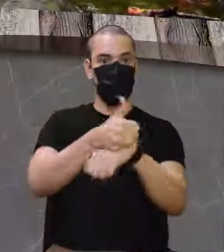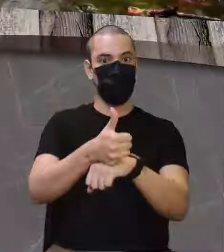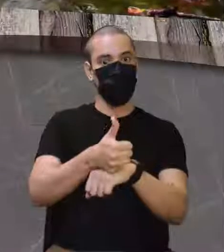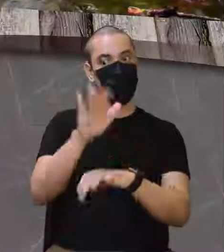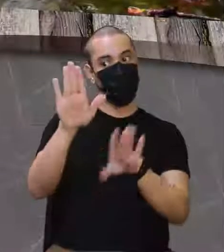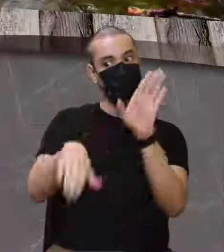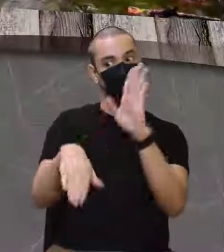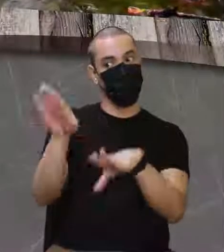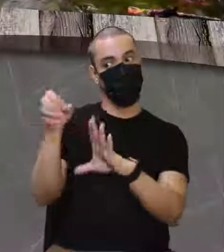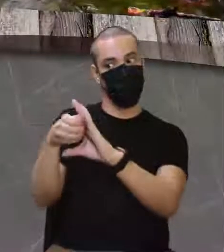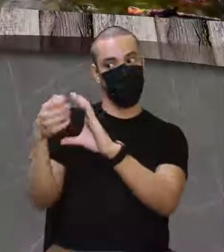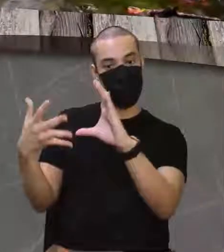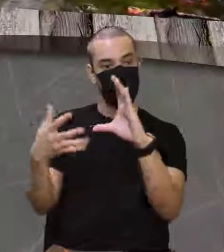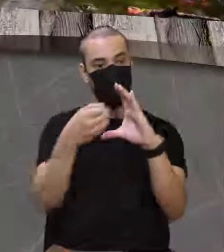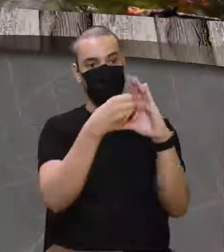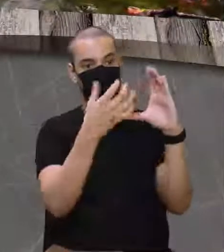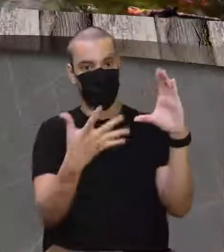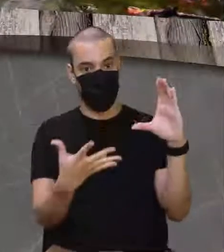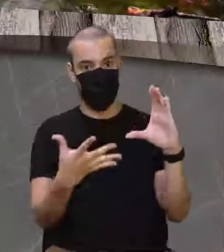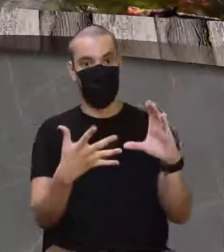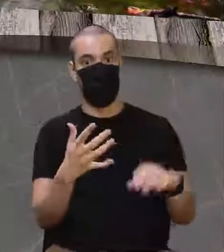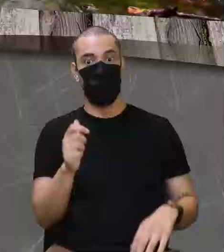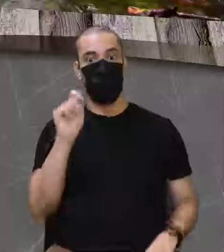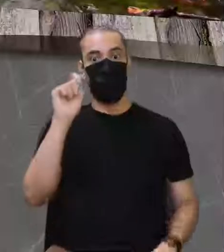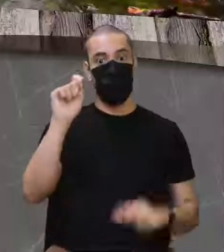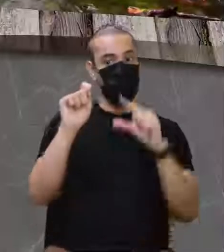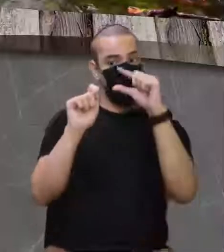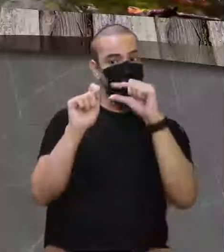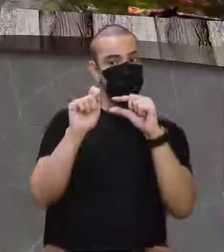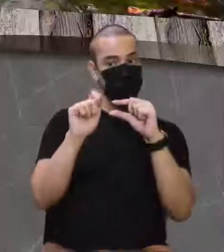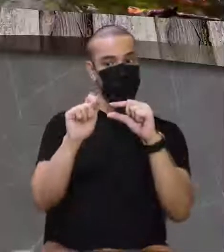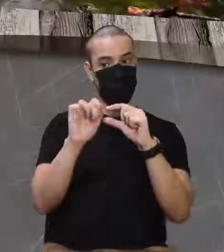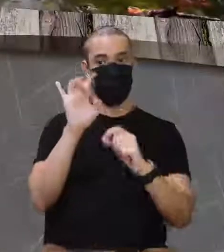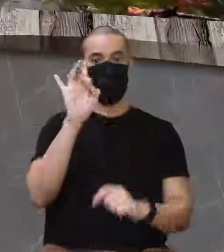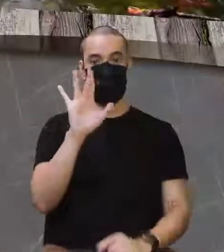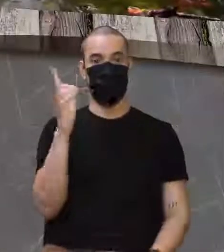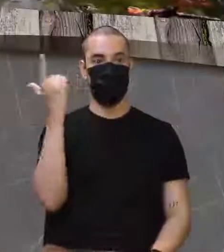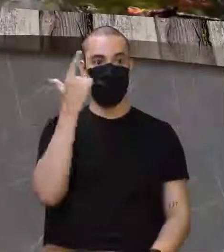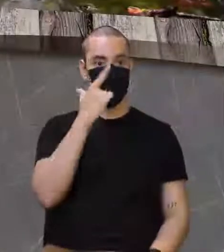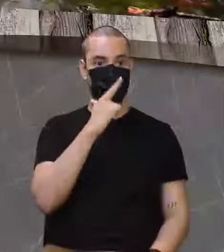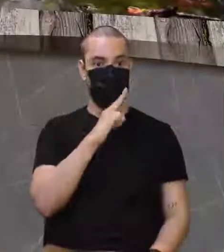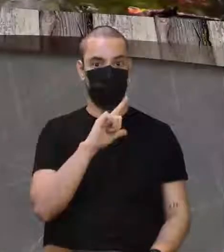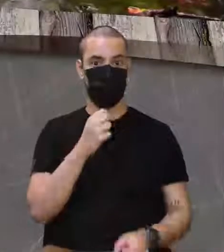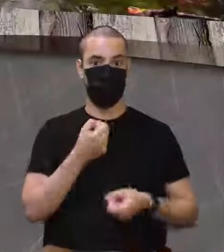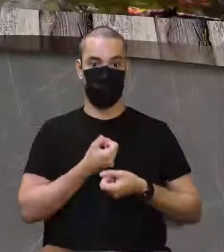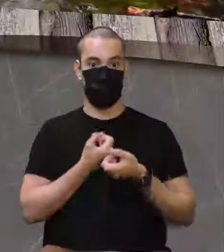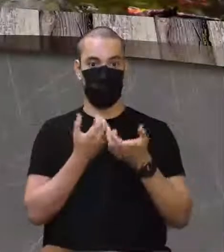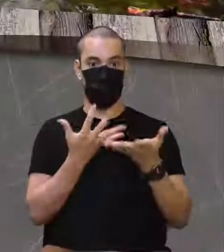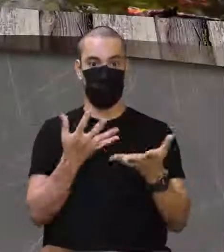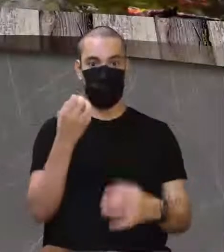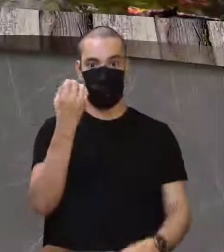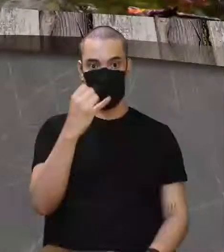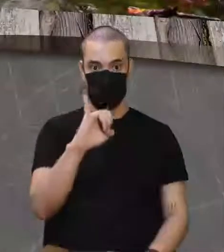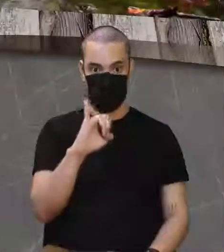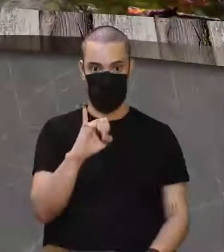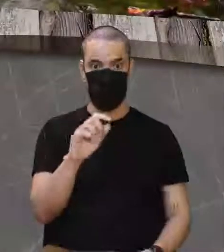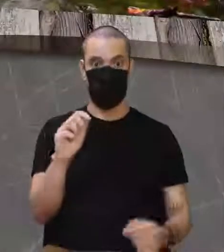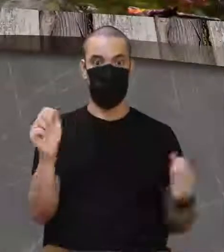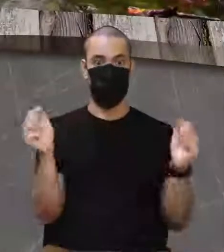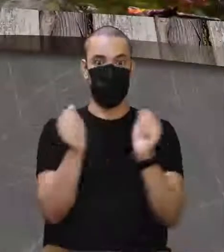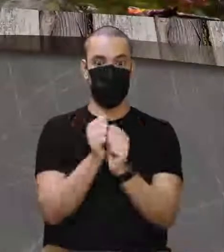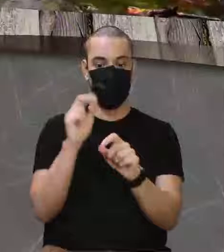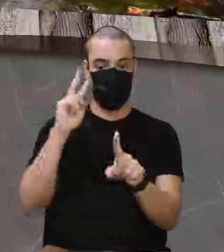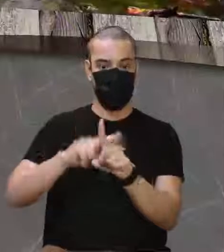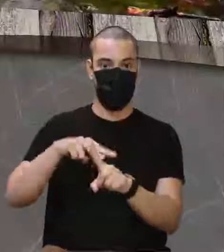determinada característica. E o azinho, ele só consegue se expressar se ele vier em